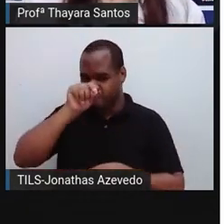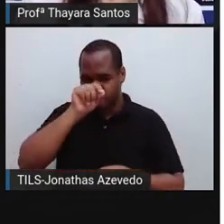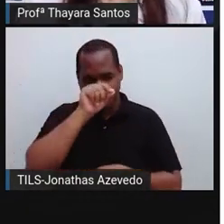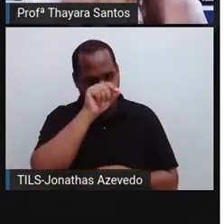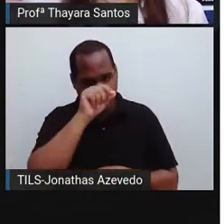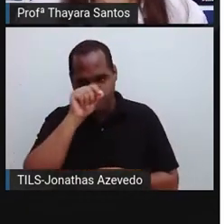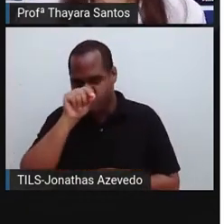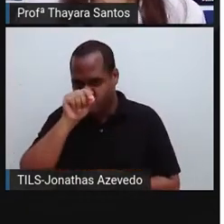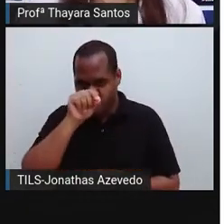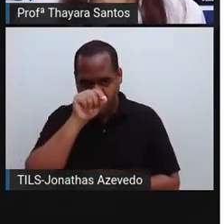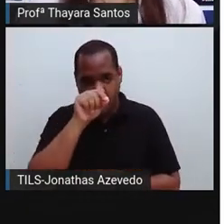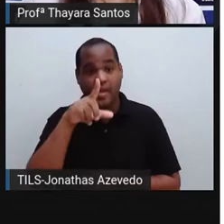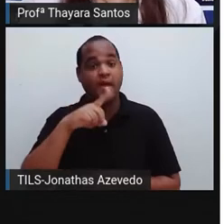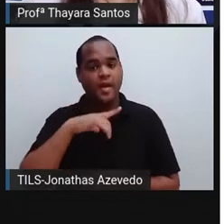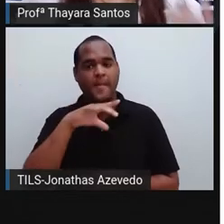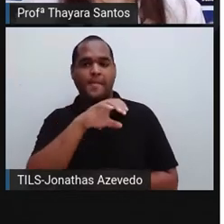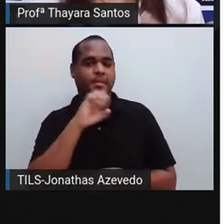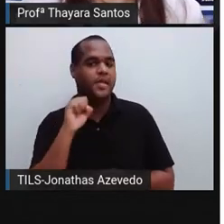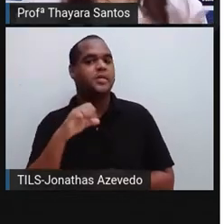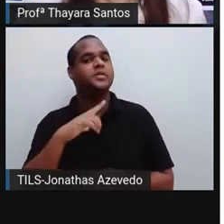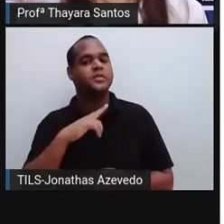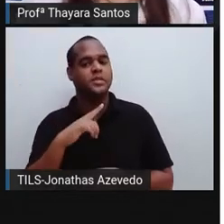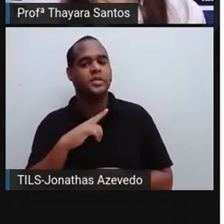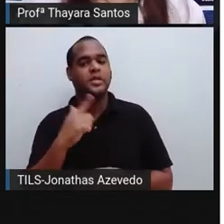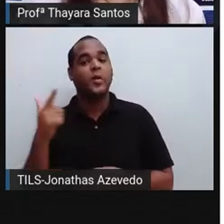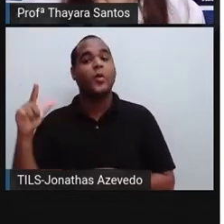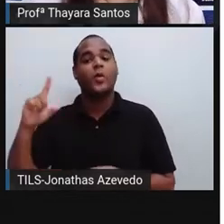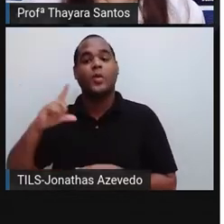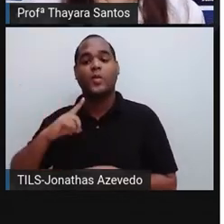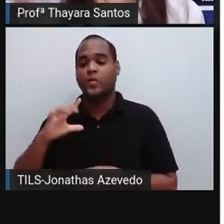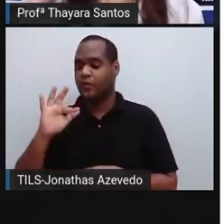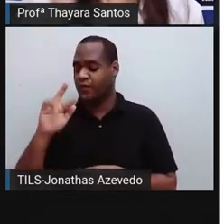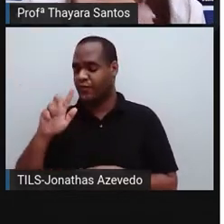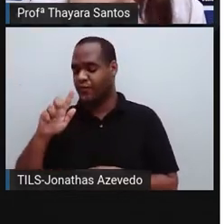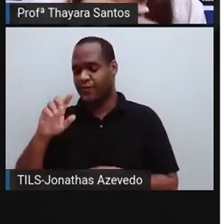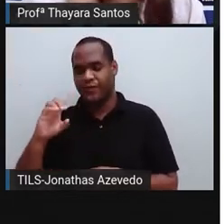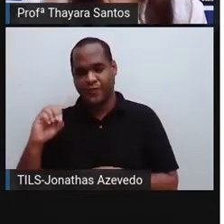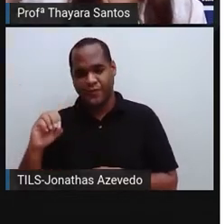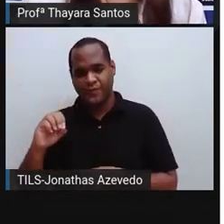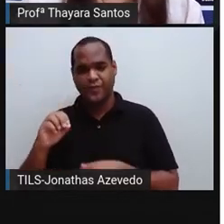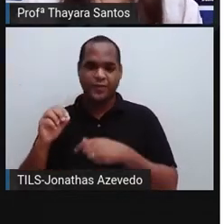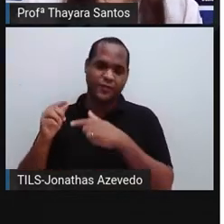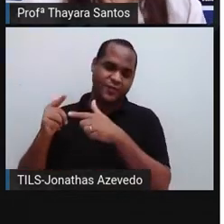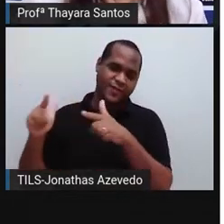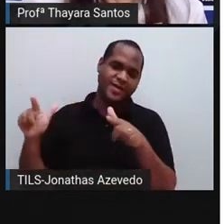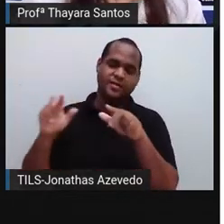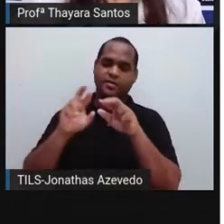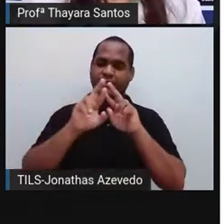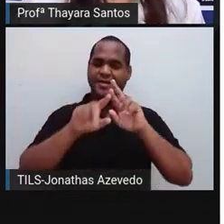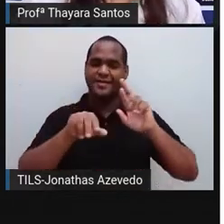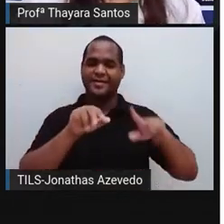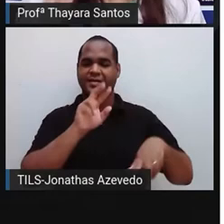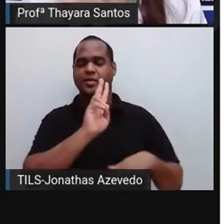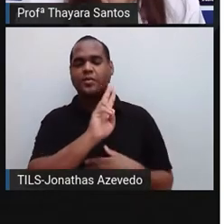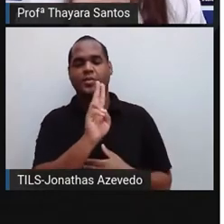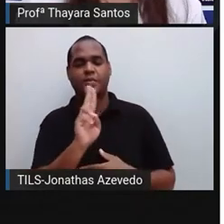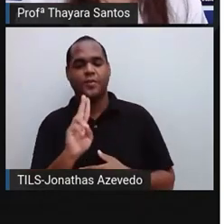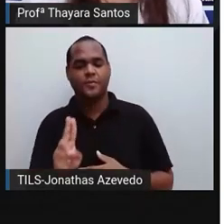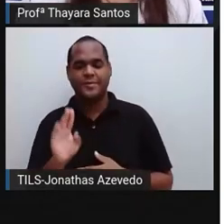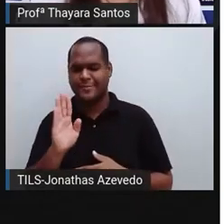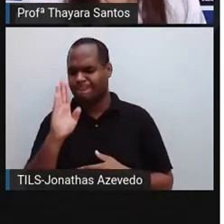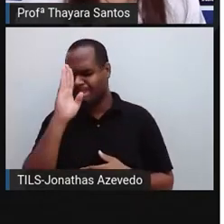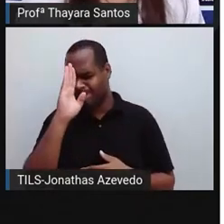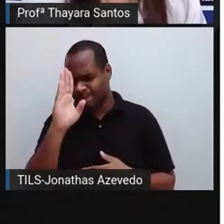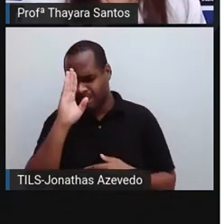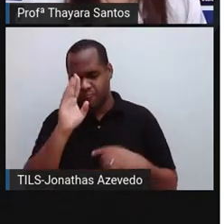do pássaro, e os fungos e as bactérias acabam decompondo todo mundo. Mas qual é o nome de cada um aí nessa cadeia? Qual a função